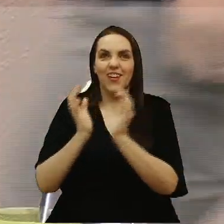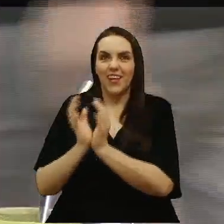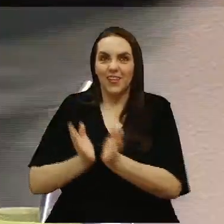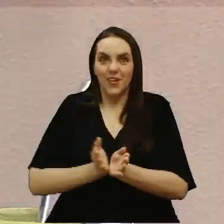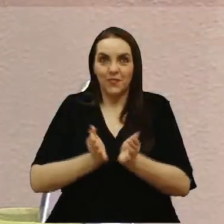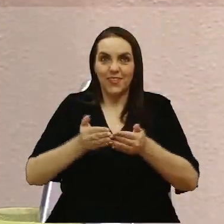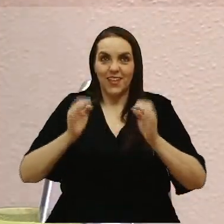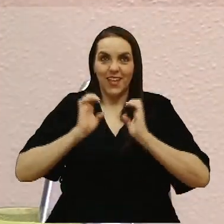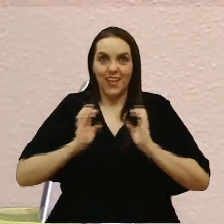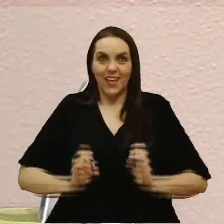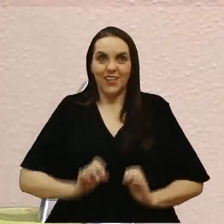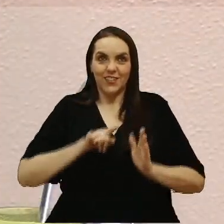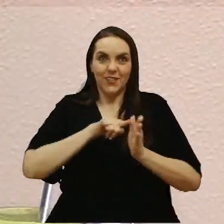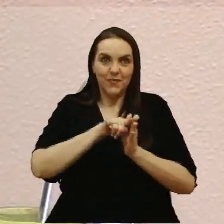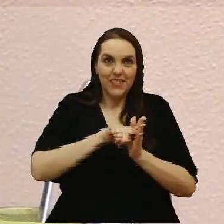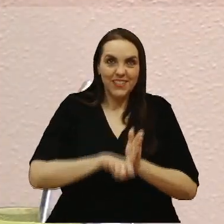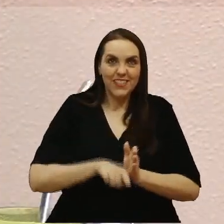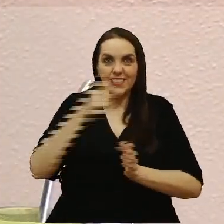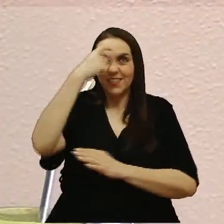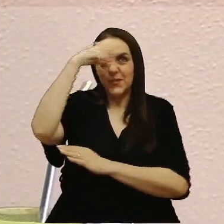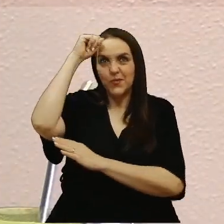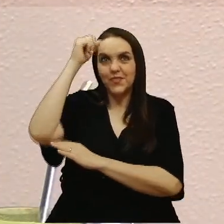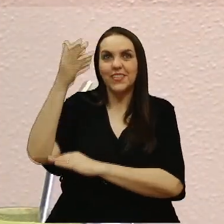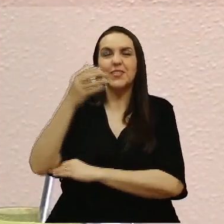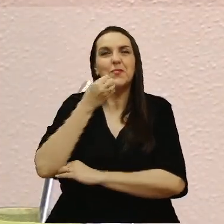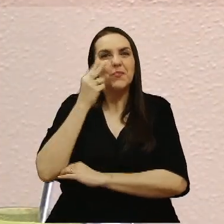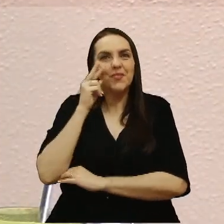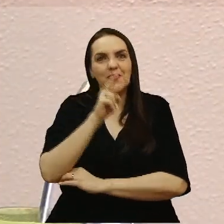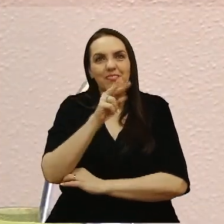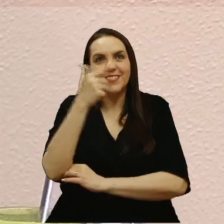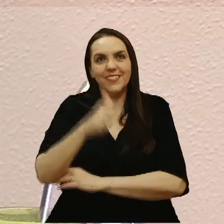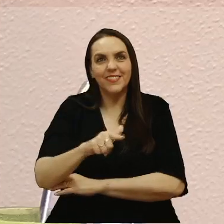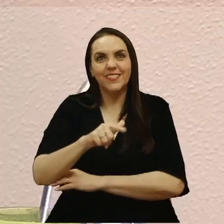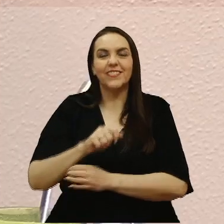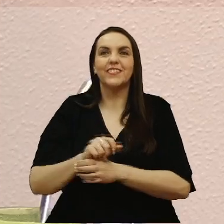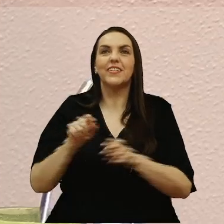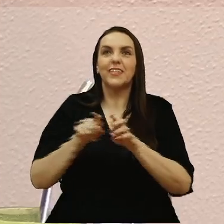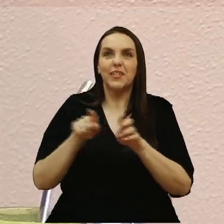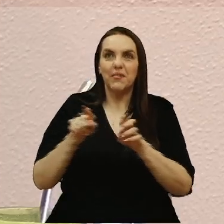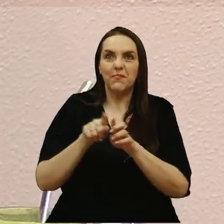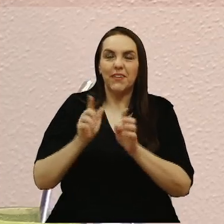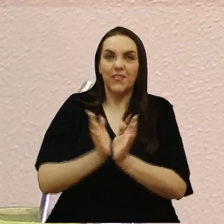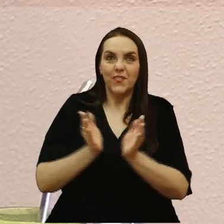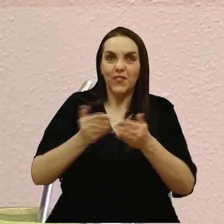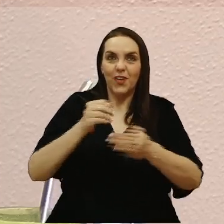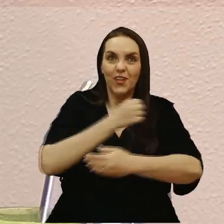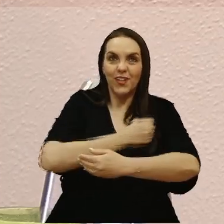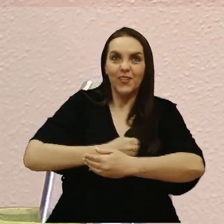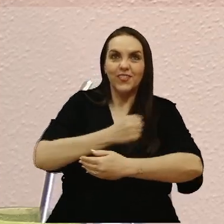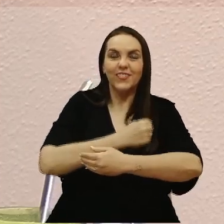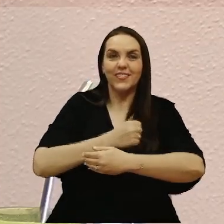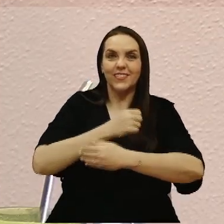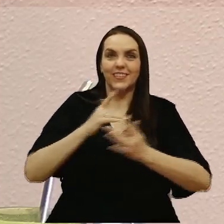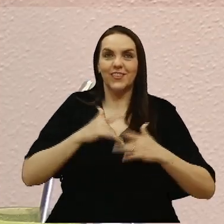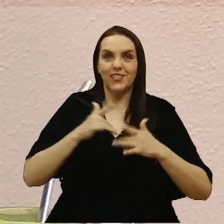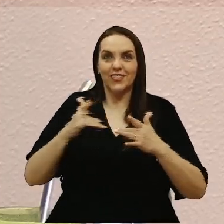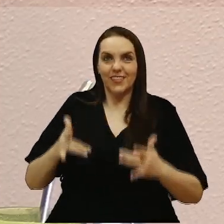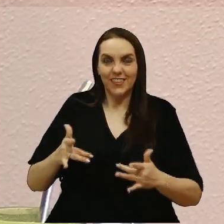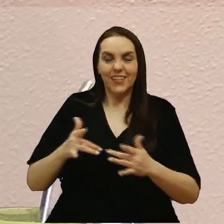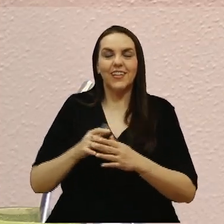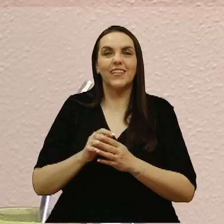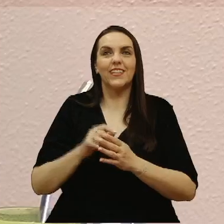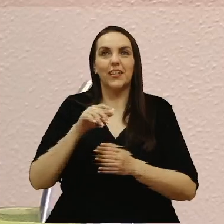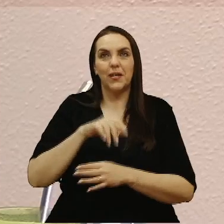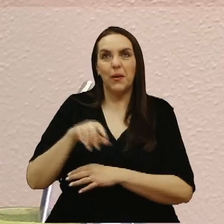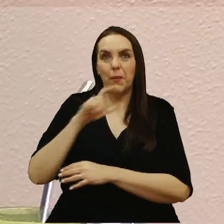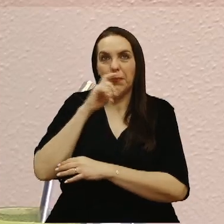em Pesquisa, lá na UX, bom revê-la. E também aqui o Fórum de Cozinhas Solidárias, Pai